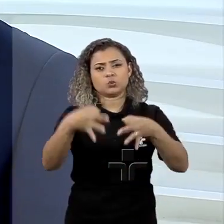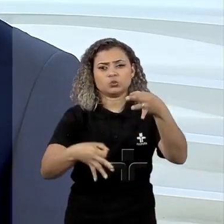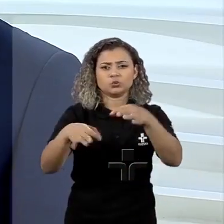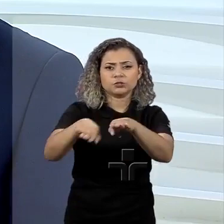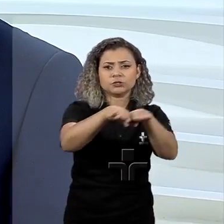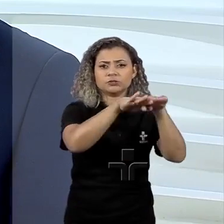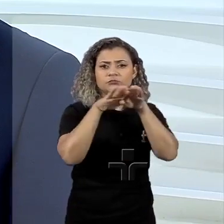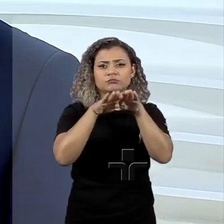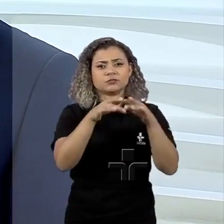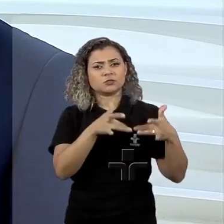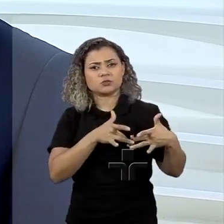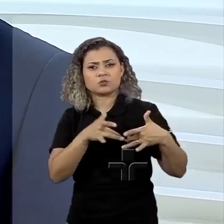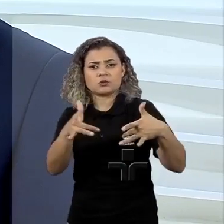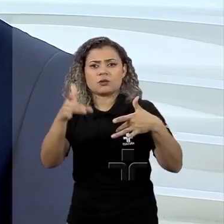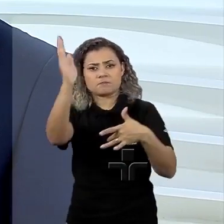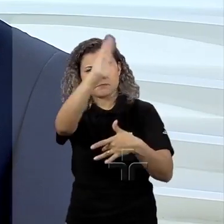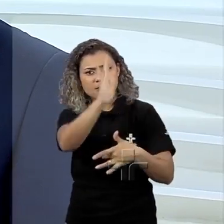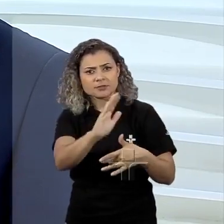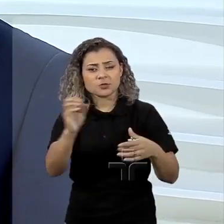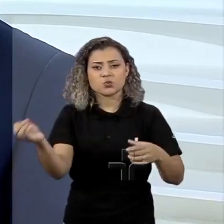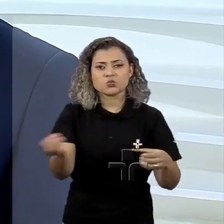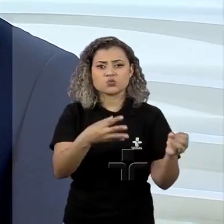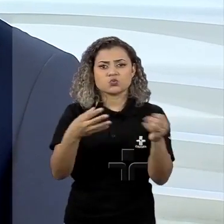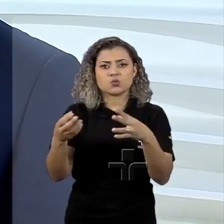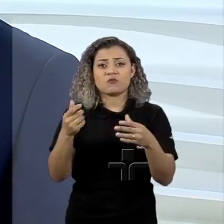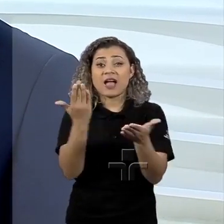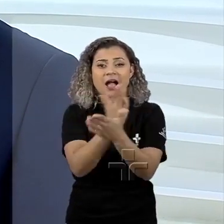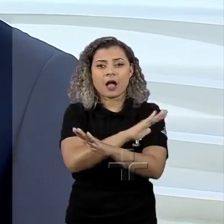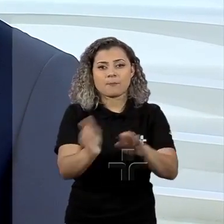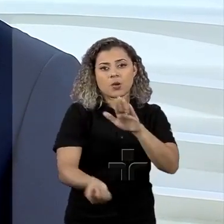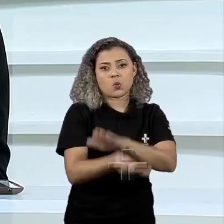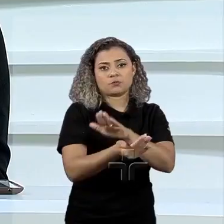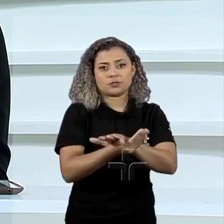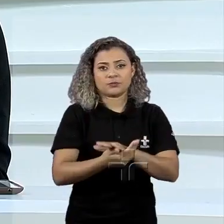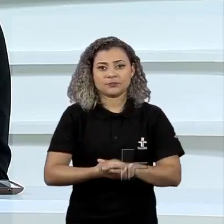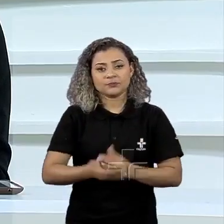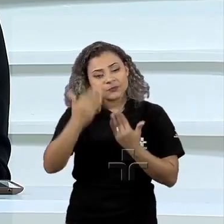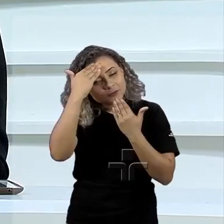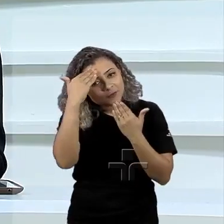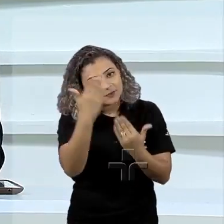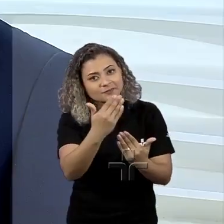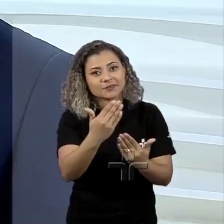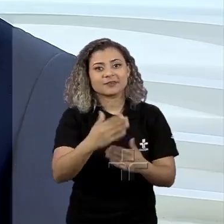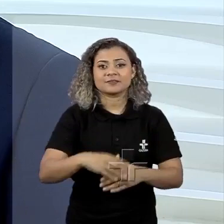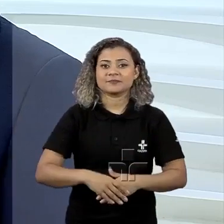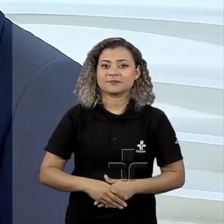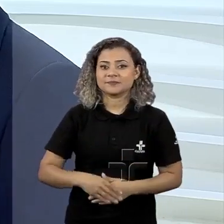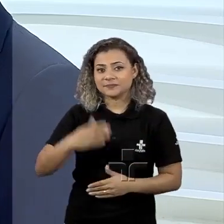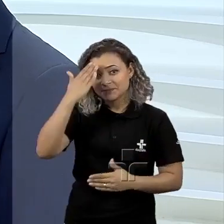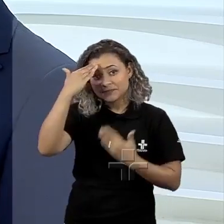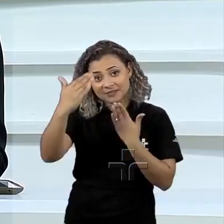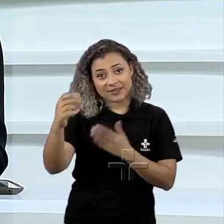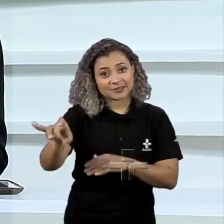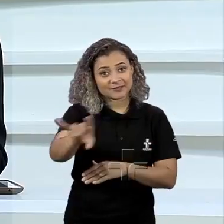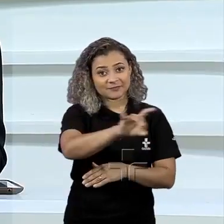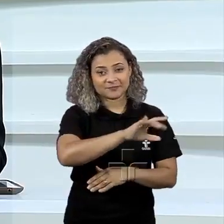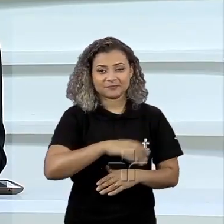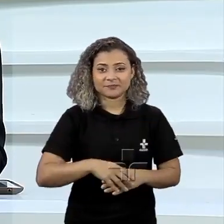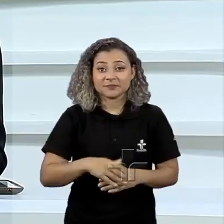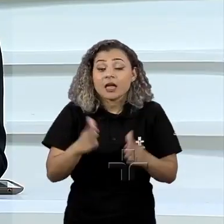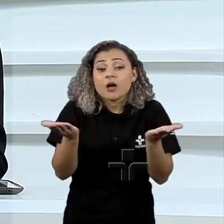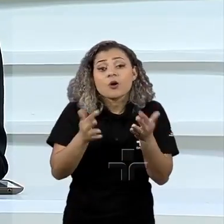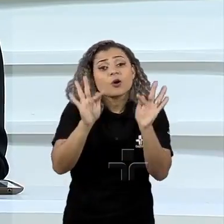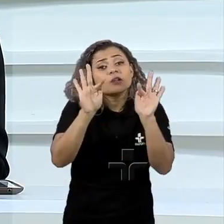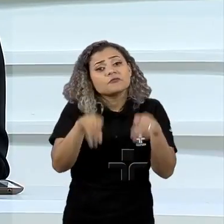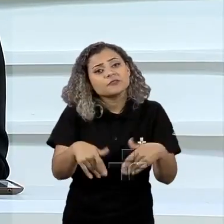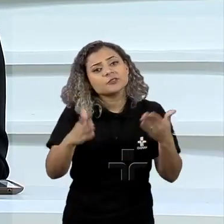justo, um Brasil mais solidário, um Brasil mais moderno, um Brasil sem corrupção. Muito obrigado, candidato. Obrigado, Ricardo. Obrigado a todos também. Estamos chegando